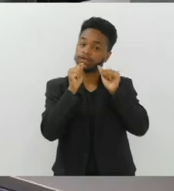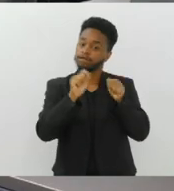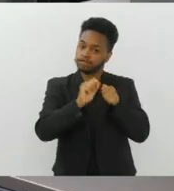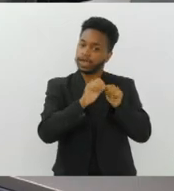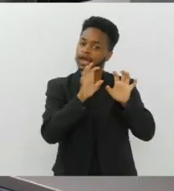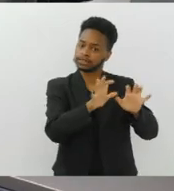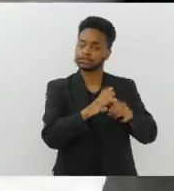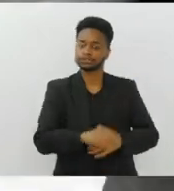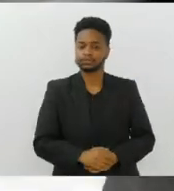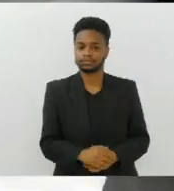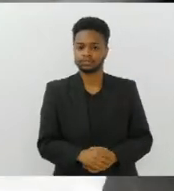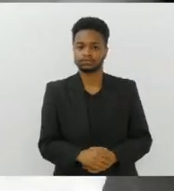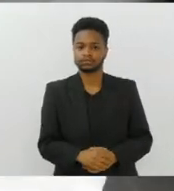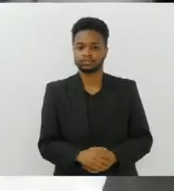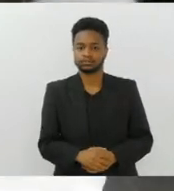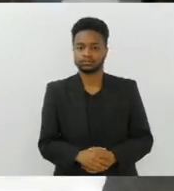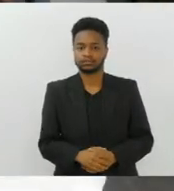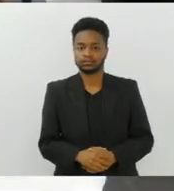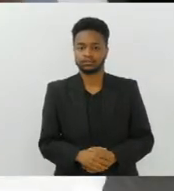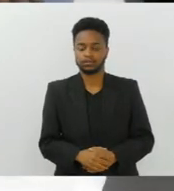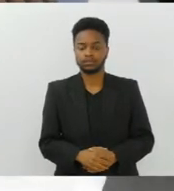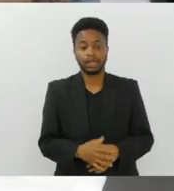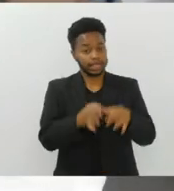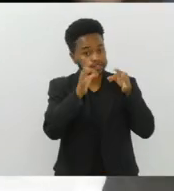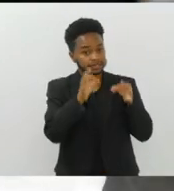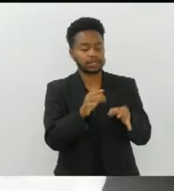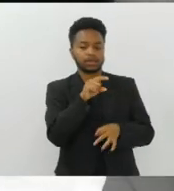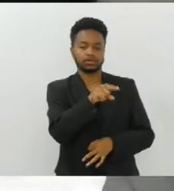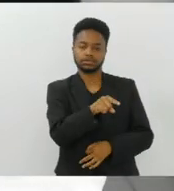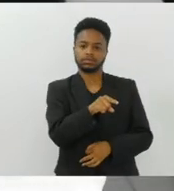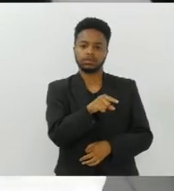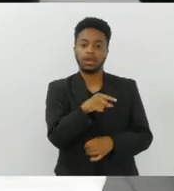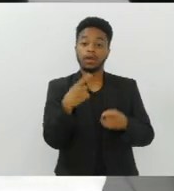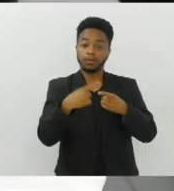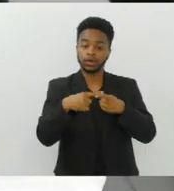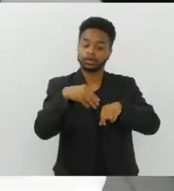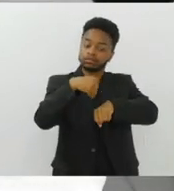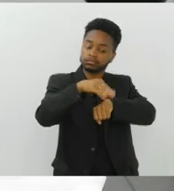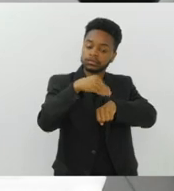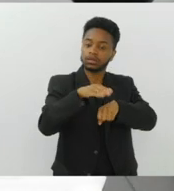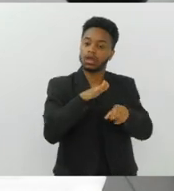isso que a minha assessoria fez. Exatamente isso. Ela instruiu